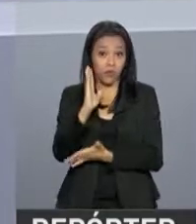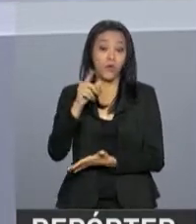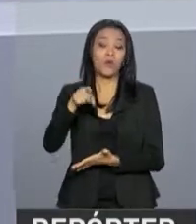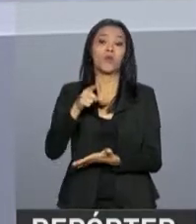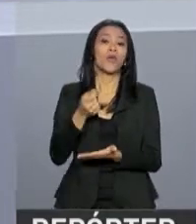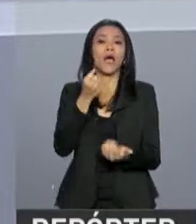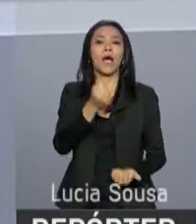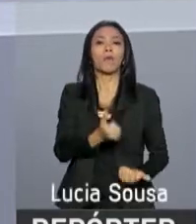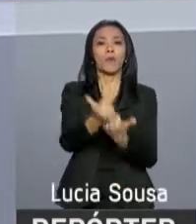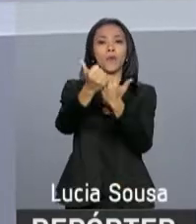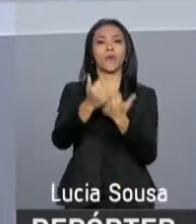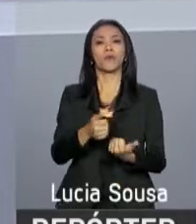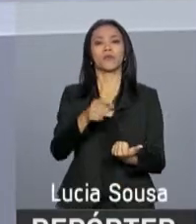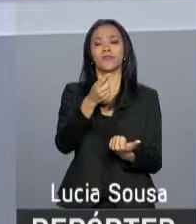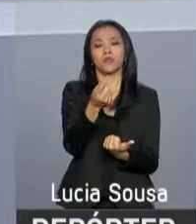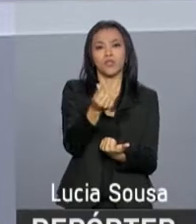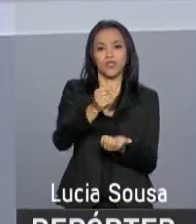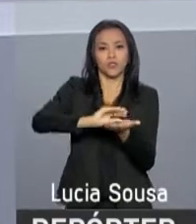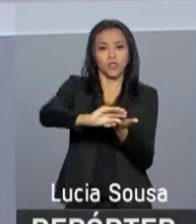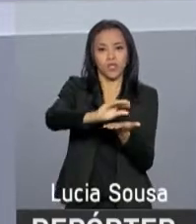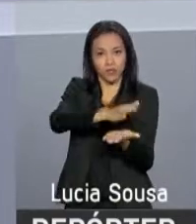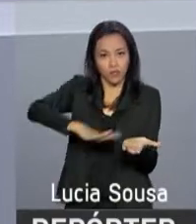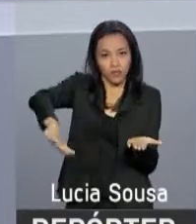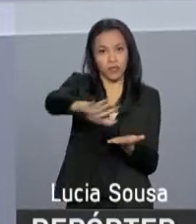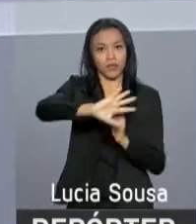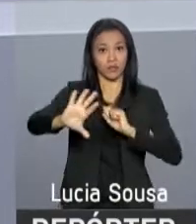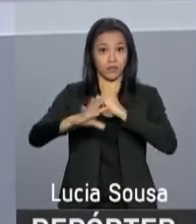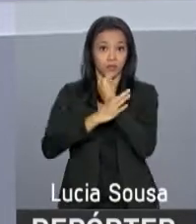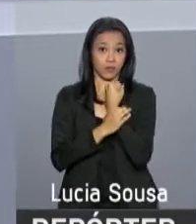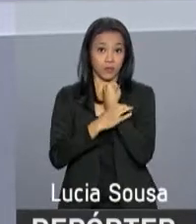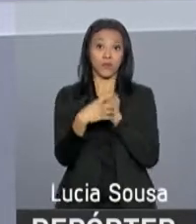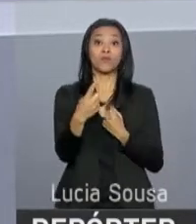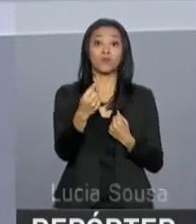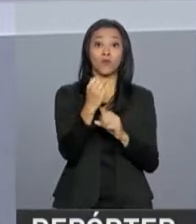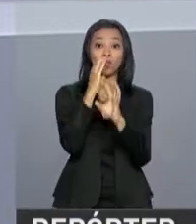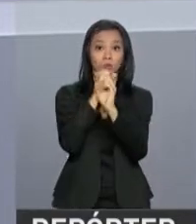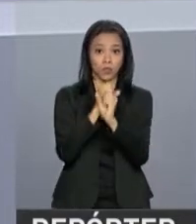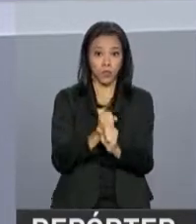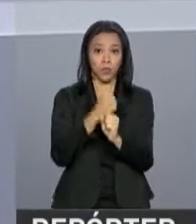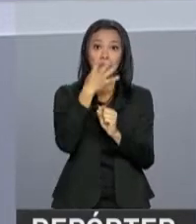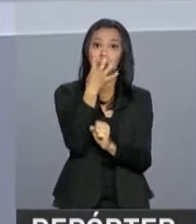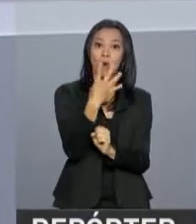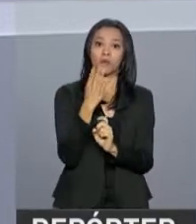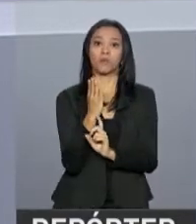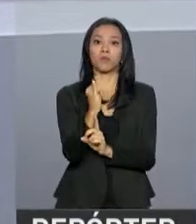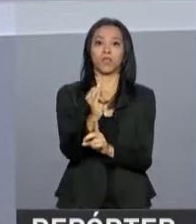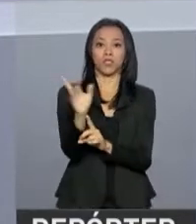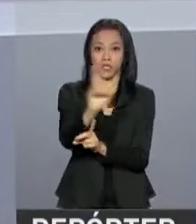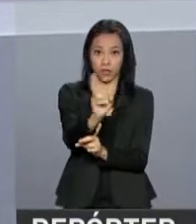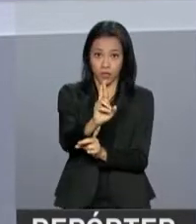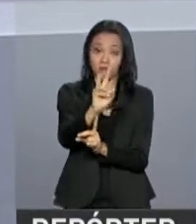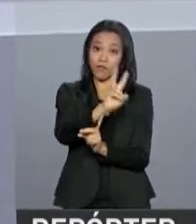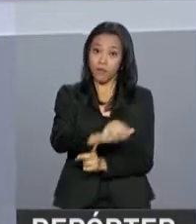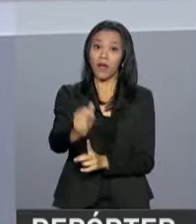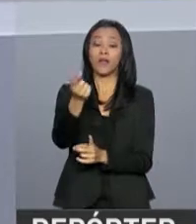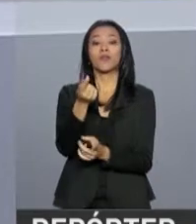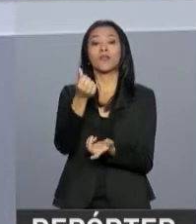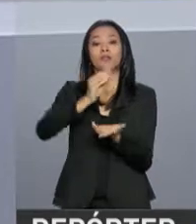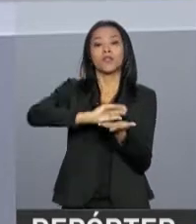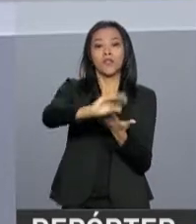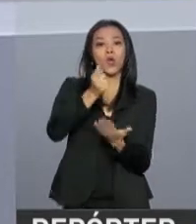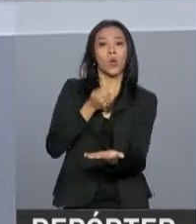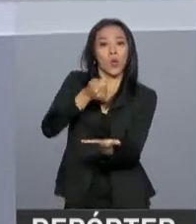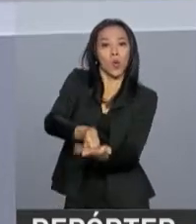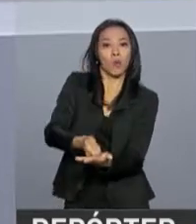em segurança pública com um orçamento de 4 bilhões de reais o programa vai financiar a compra de equipamentos para as forças